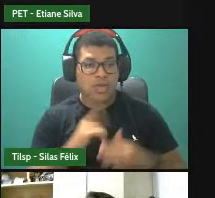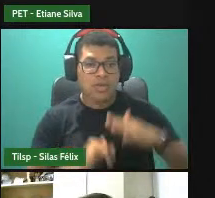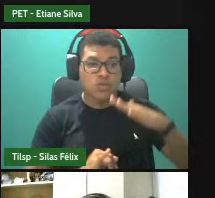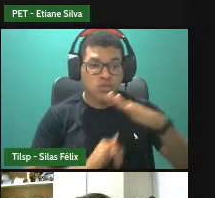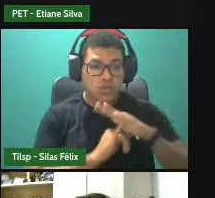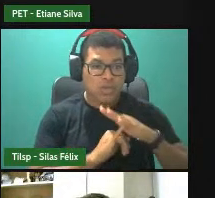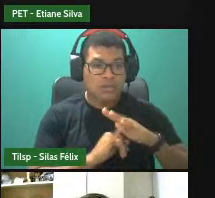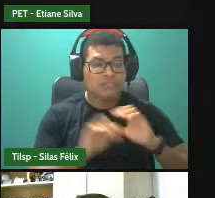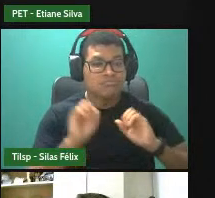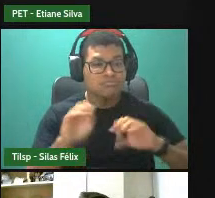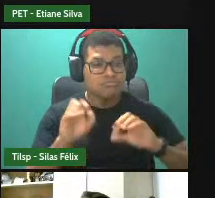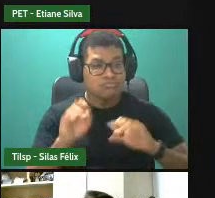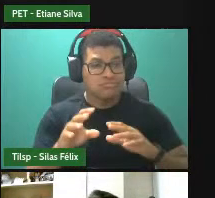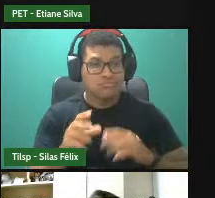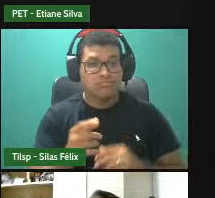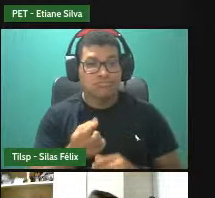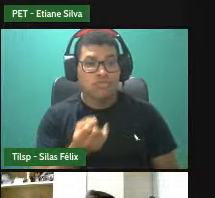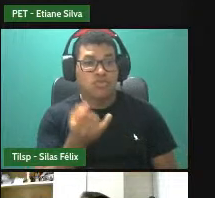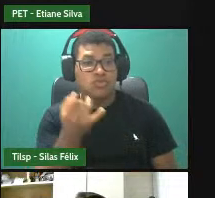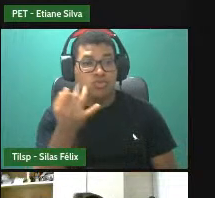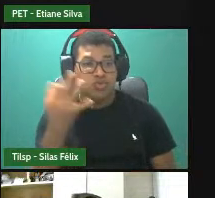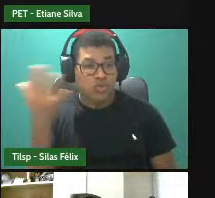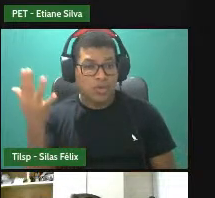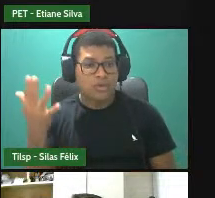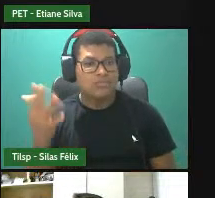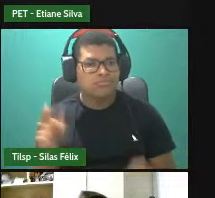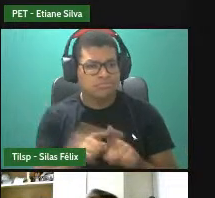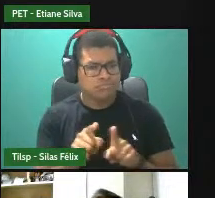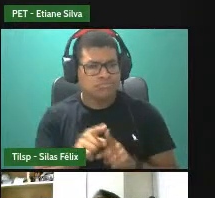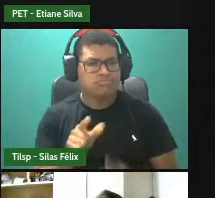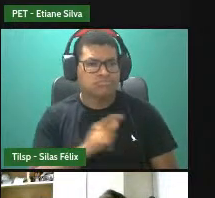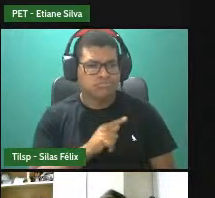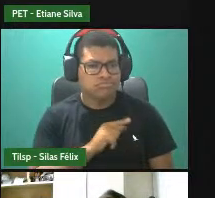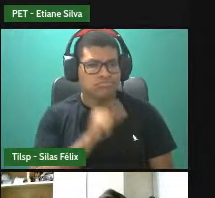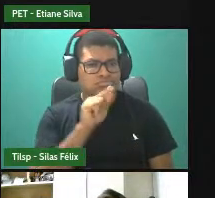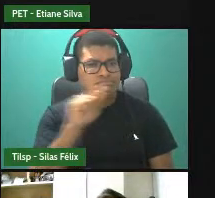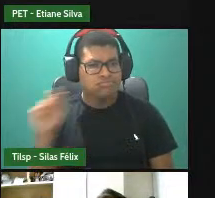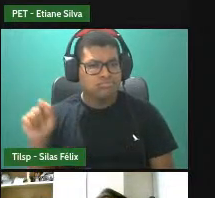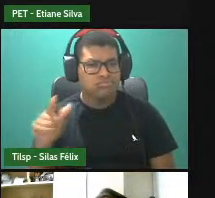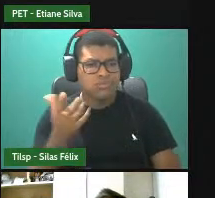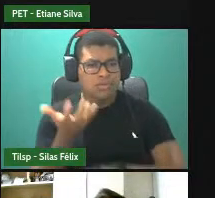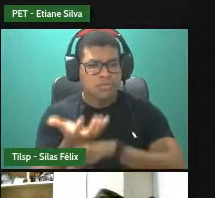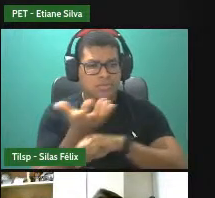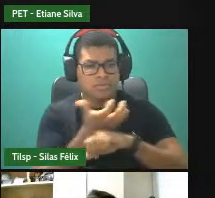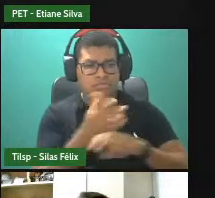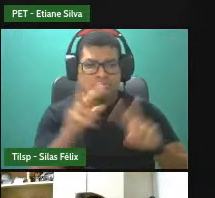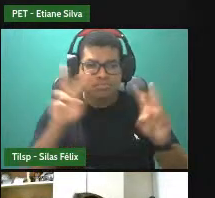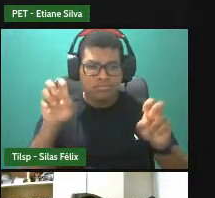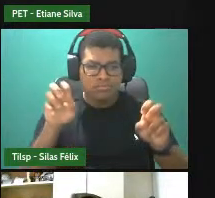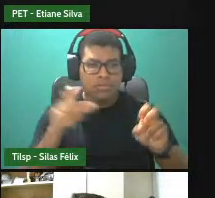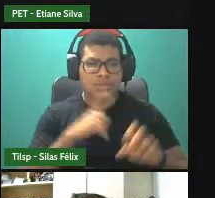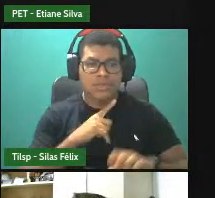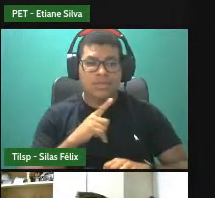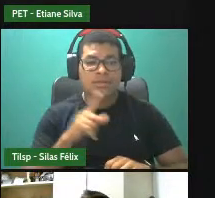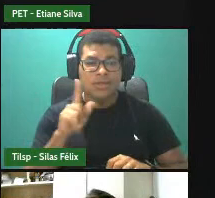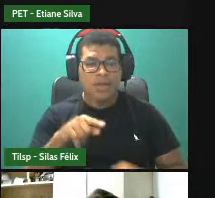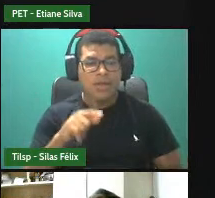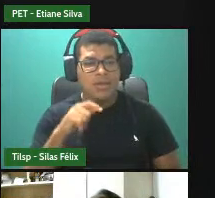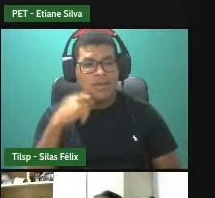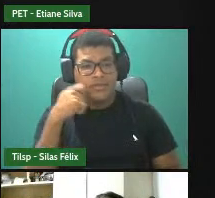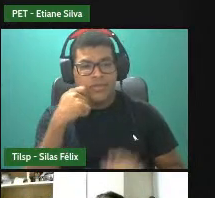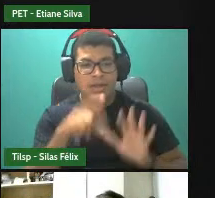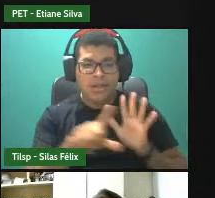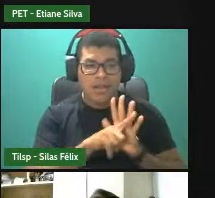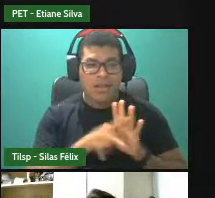odontologia, a grande maioria, inclusive, possui disciplinas relacionadas à odontologia legal. Disciplina de ética